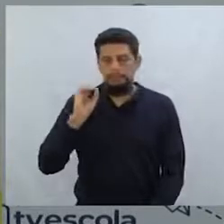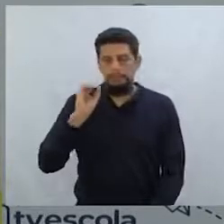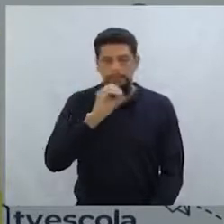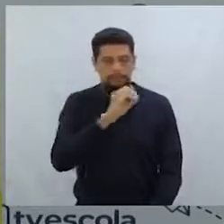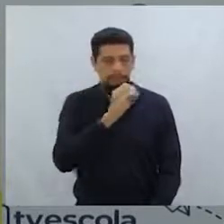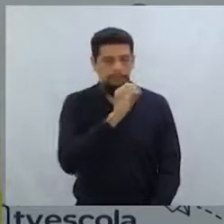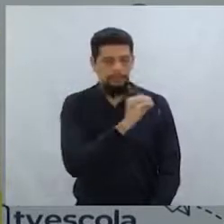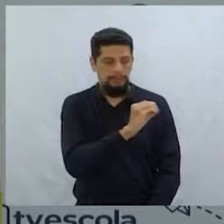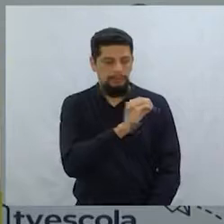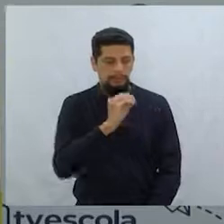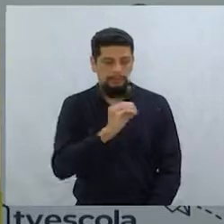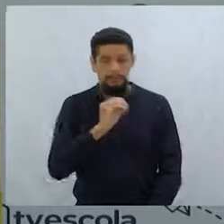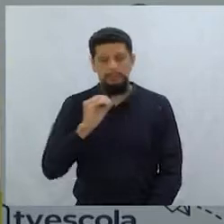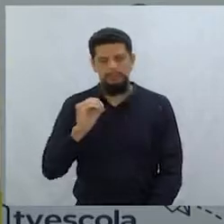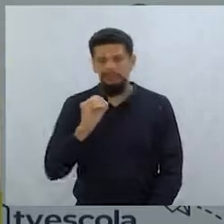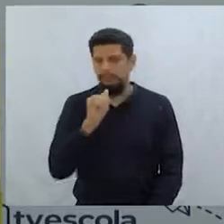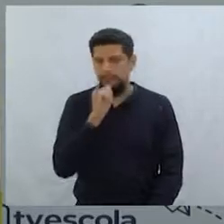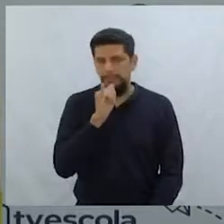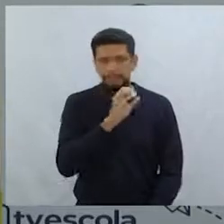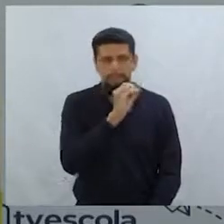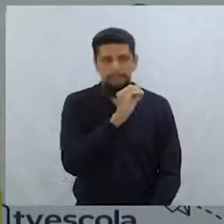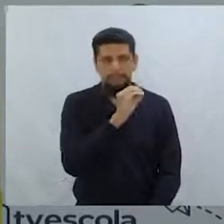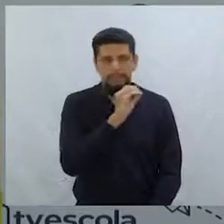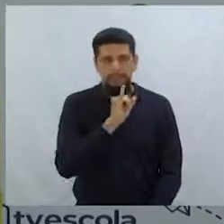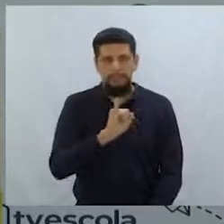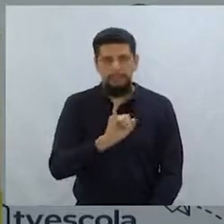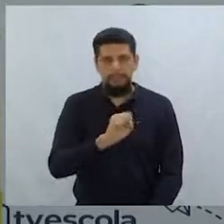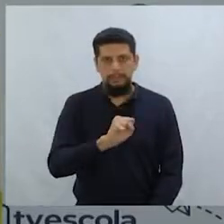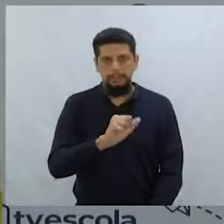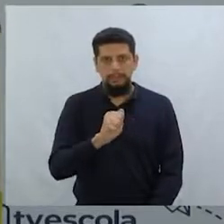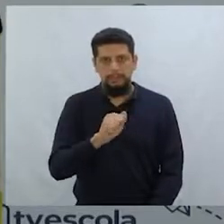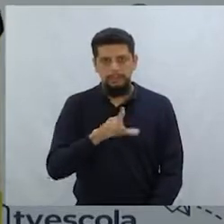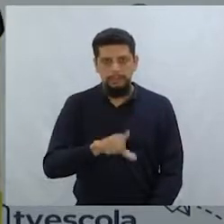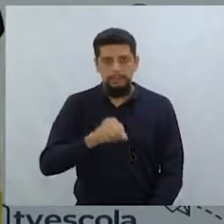eu colocar três peças aqui, por exemplo, lá,